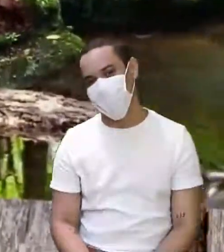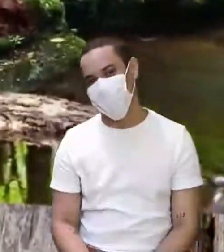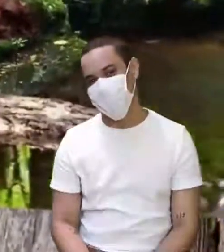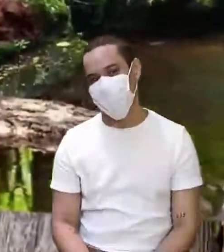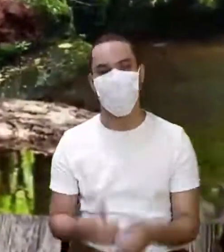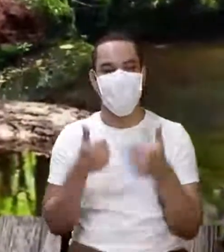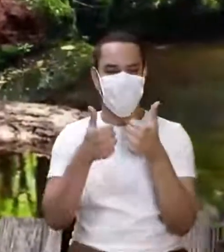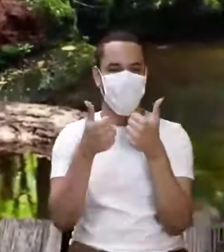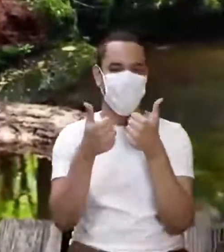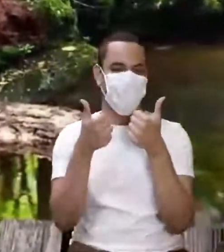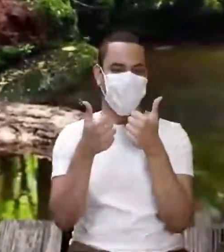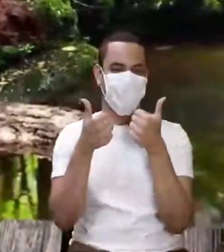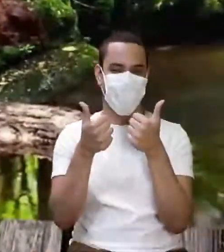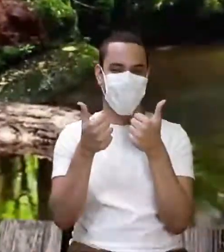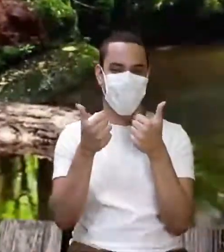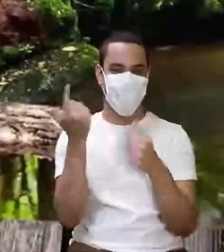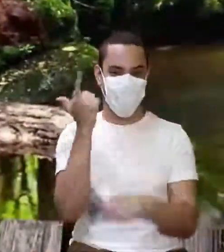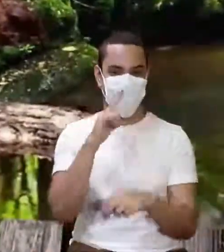Vem. Isso.